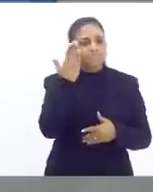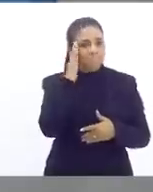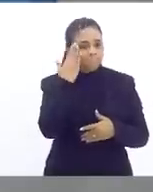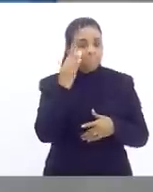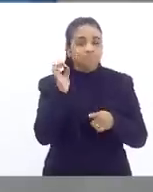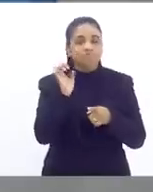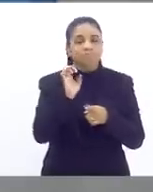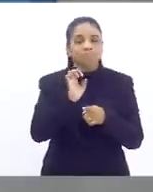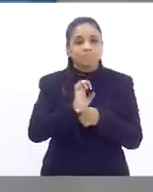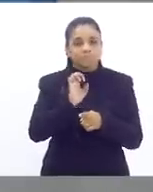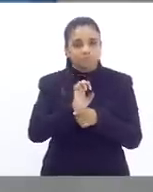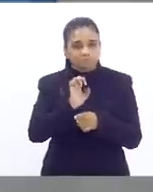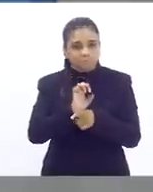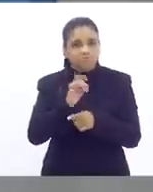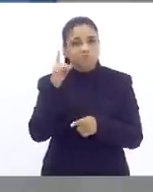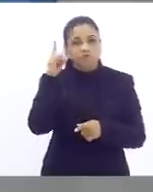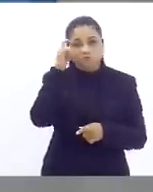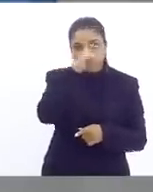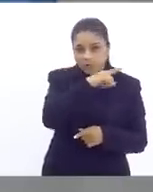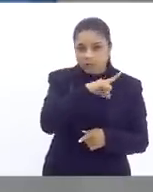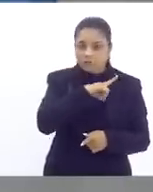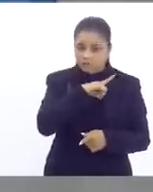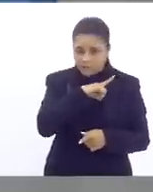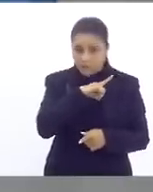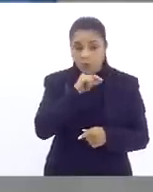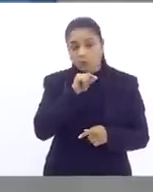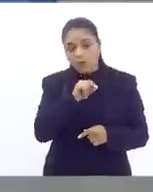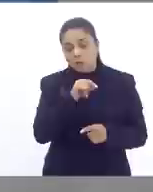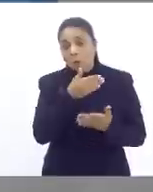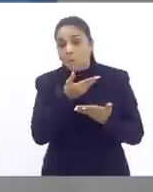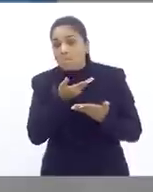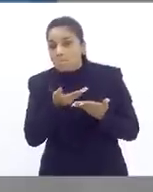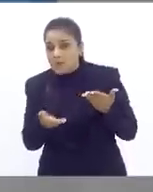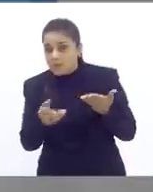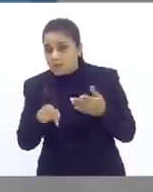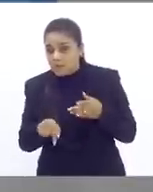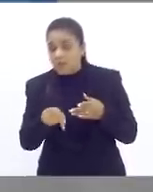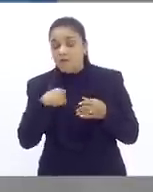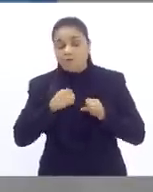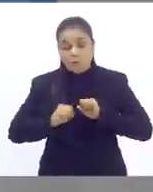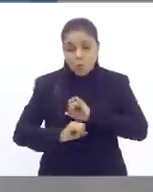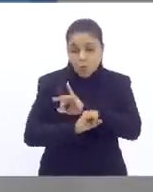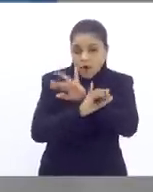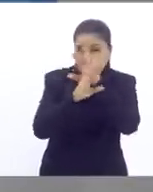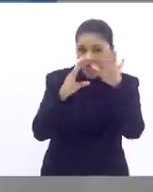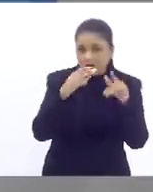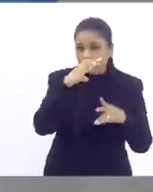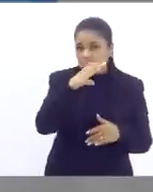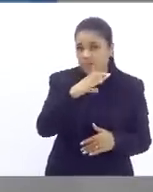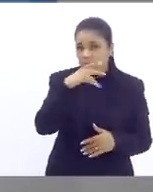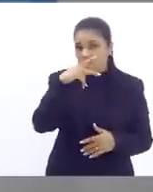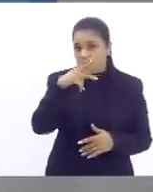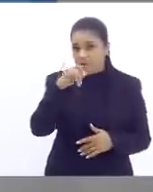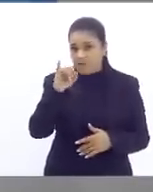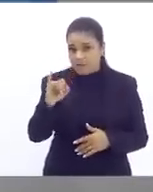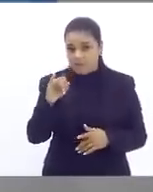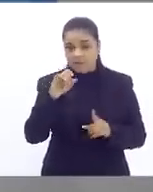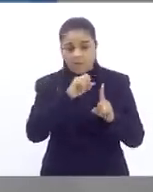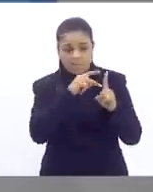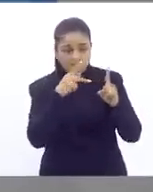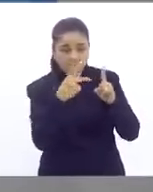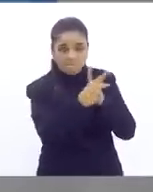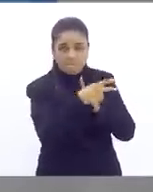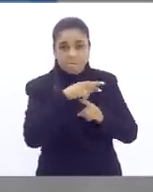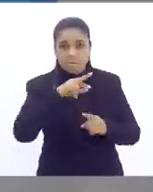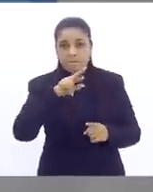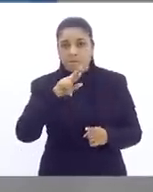Estado mas a gente só não pode perder de vista isso ficou muito claro para nós na CPI da Previdência que os